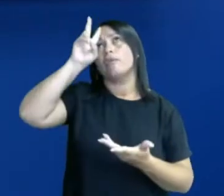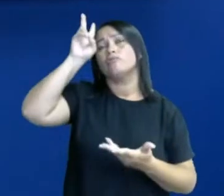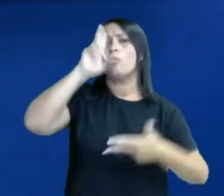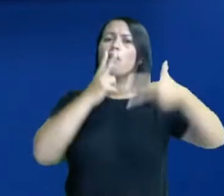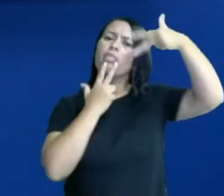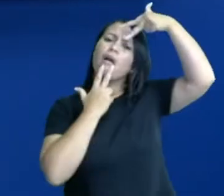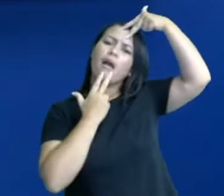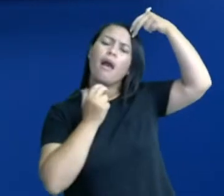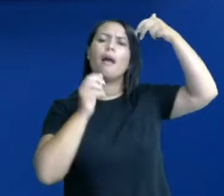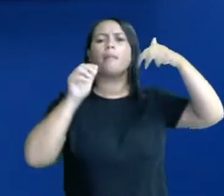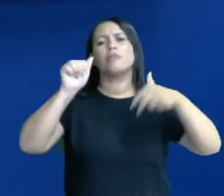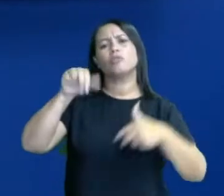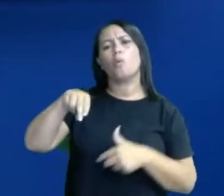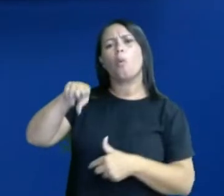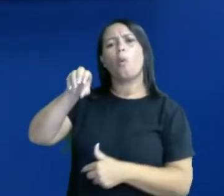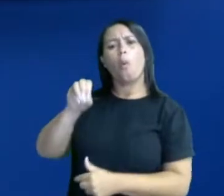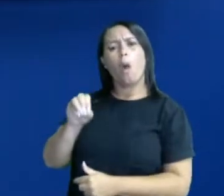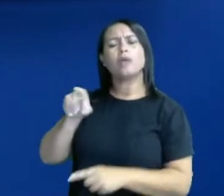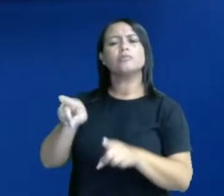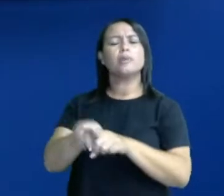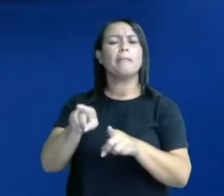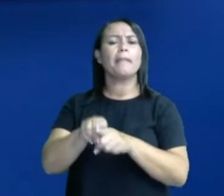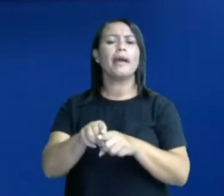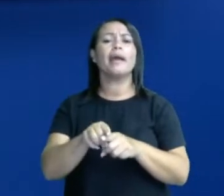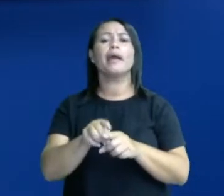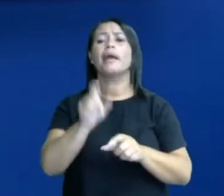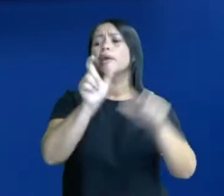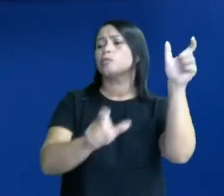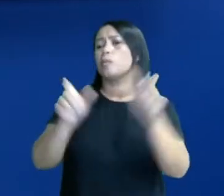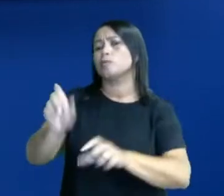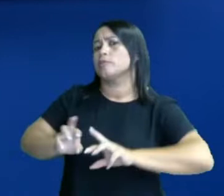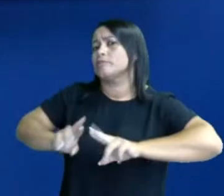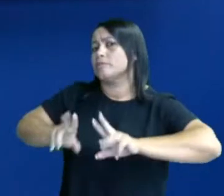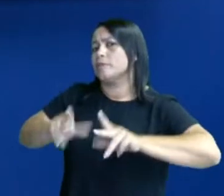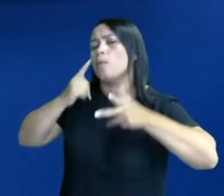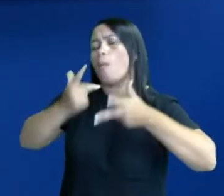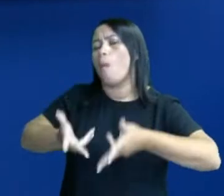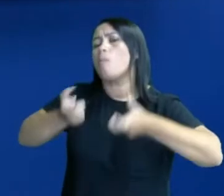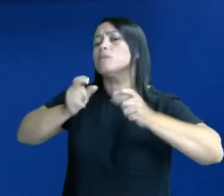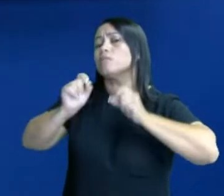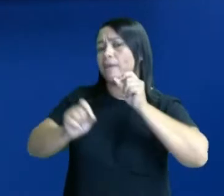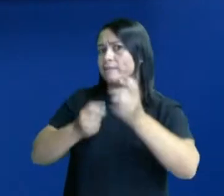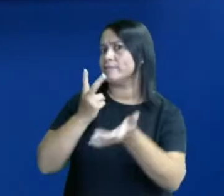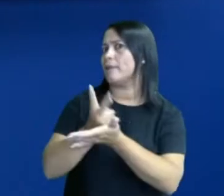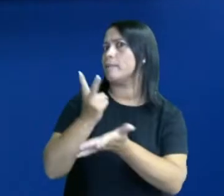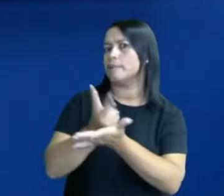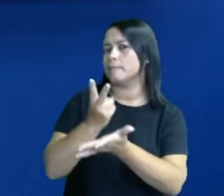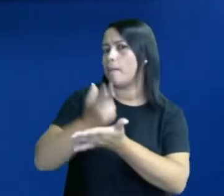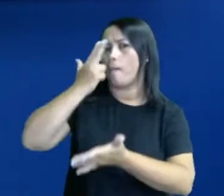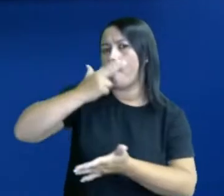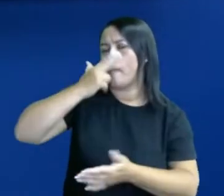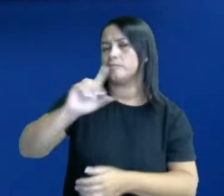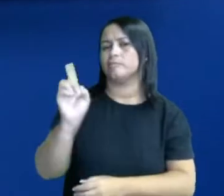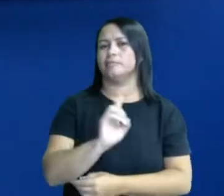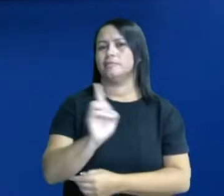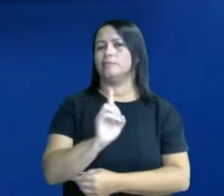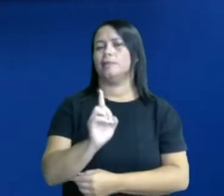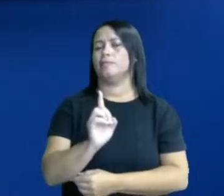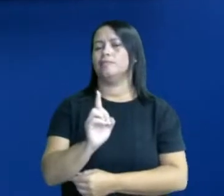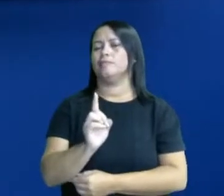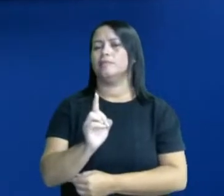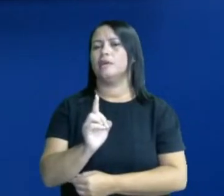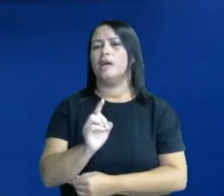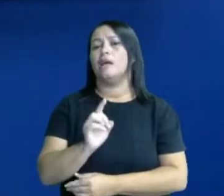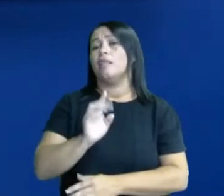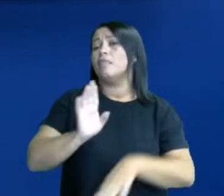da Cabra e do Asno, e os personagens seriam diferentes. Então, observem que nem sempre isso vai acontecer, nem